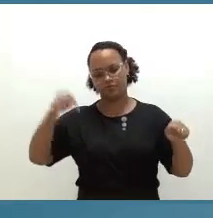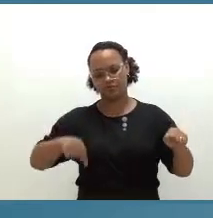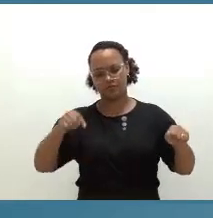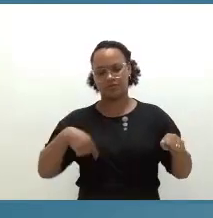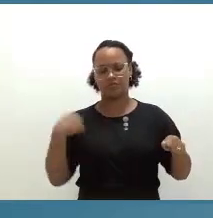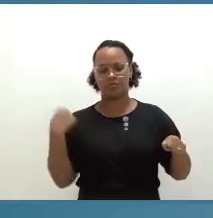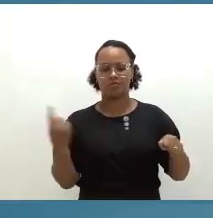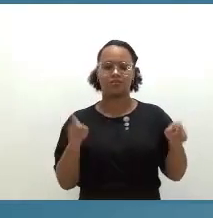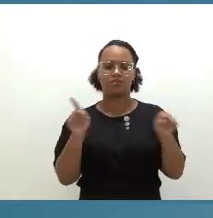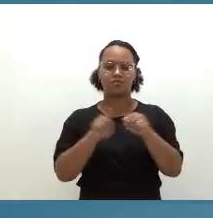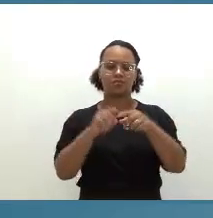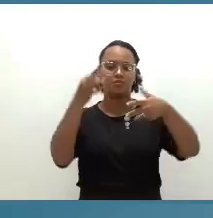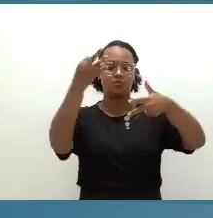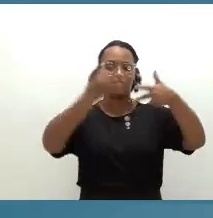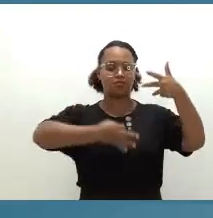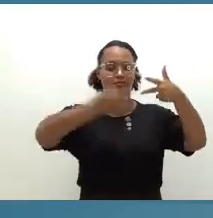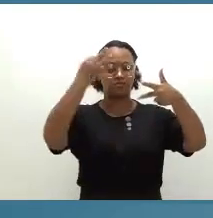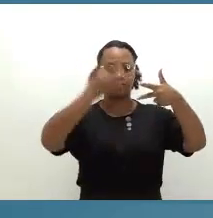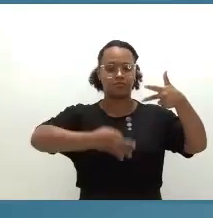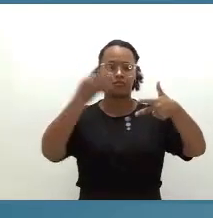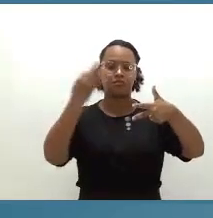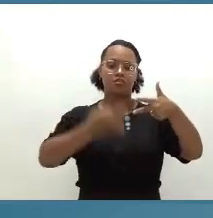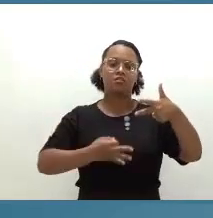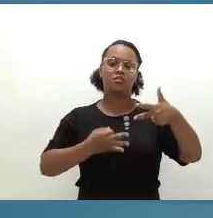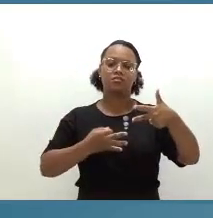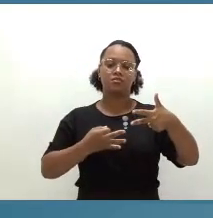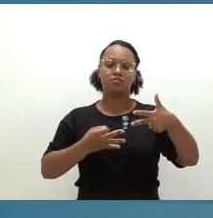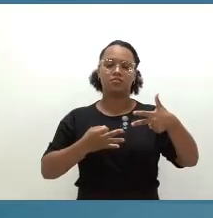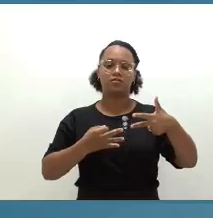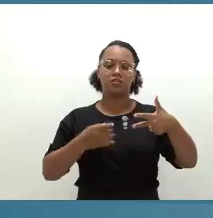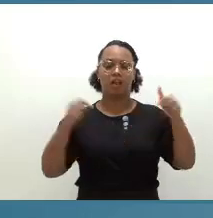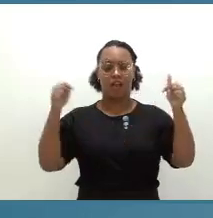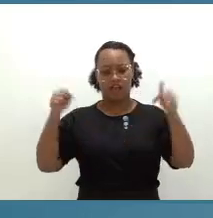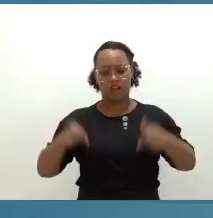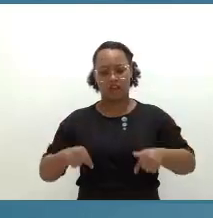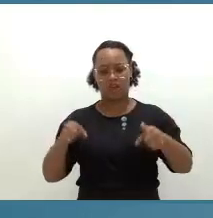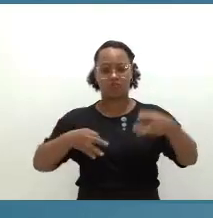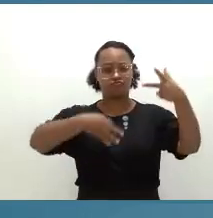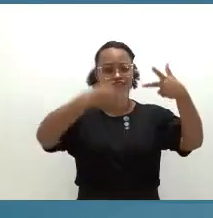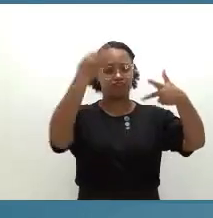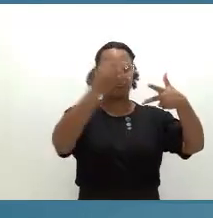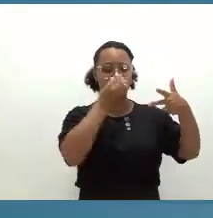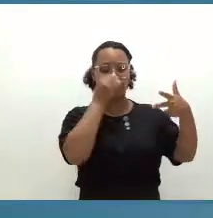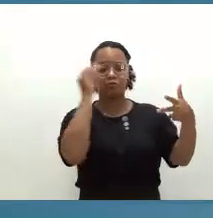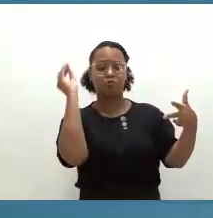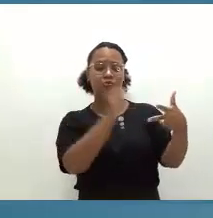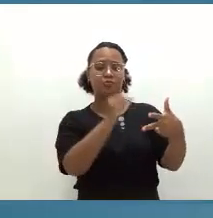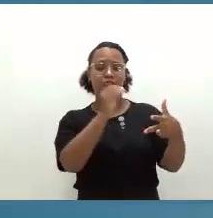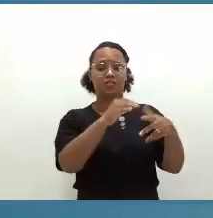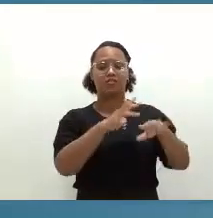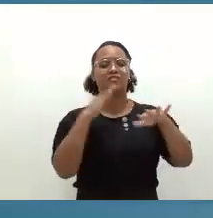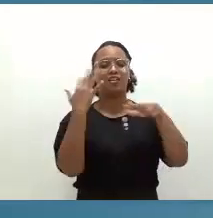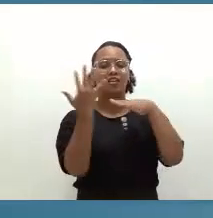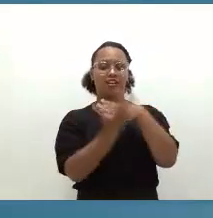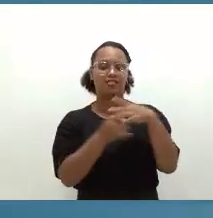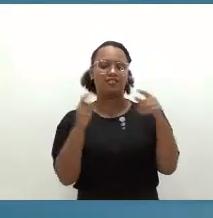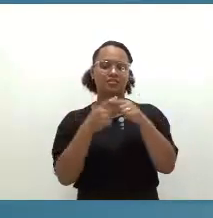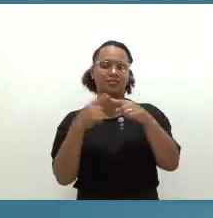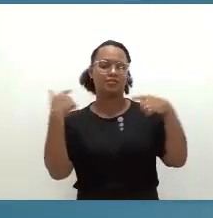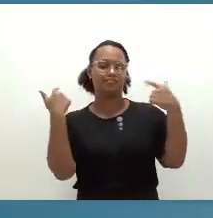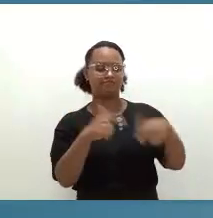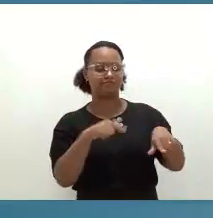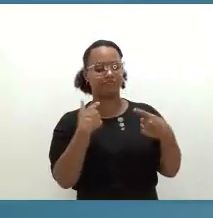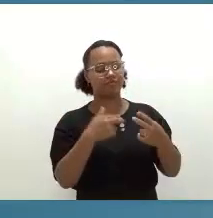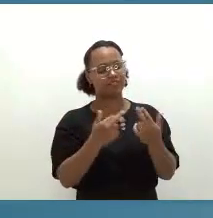Judiciário é vilipendiado nas redes sociais e atacado constantemente. Temos uma demonstração efetiva da nossa